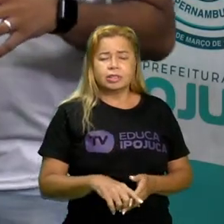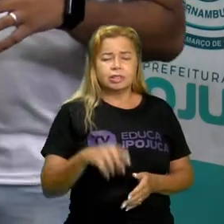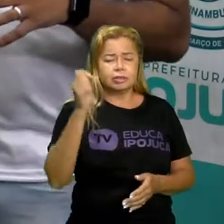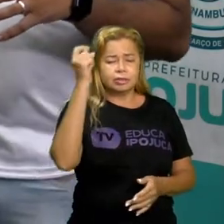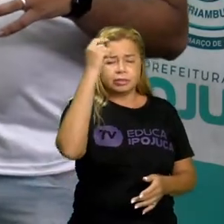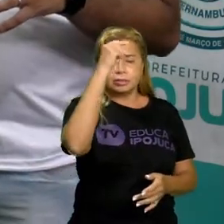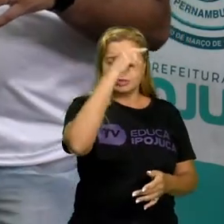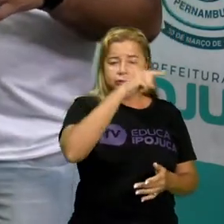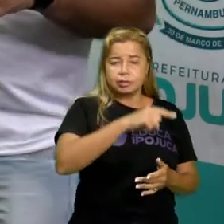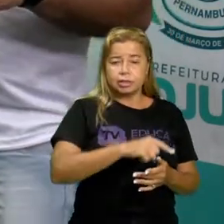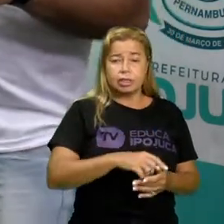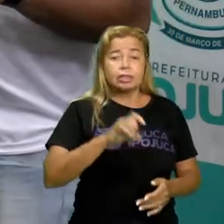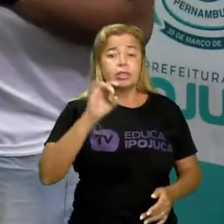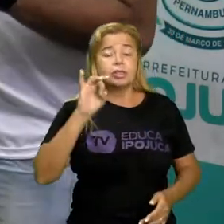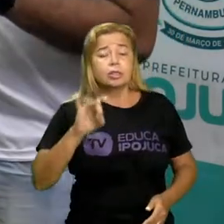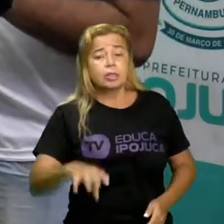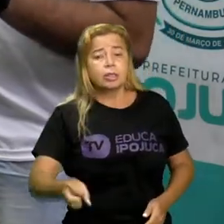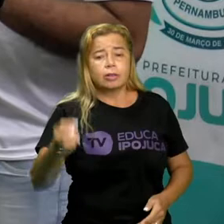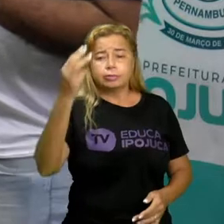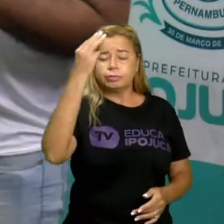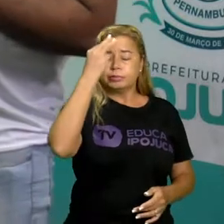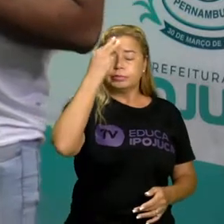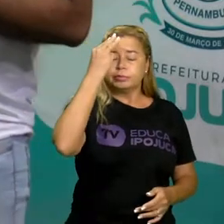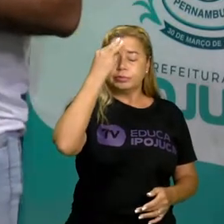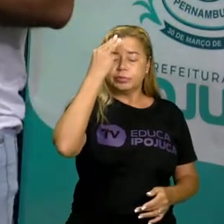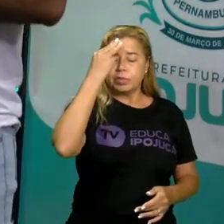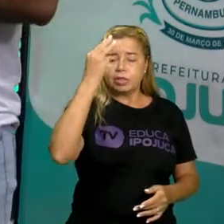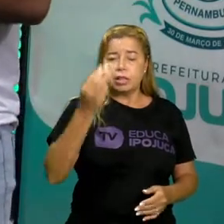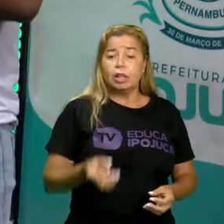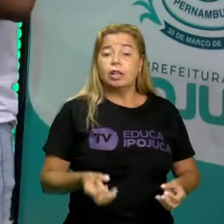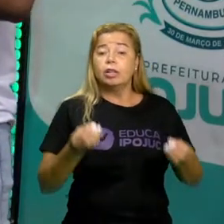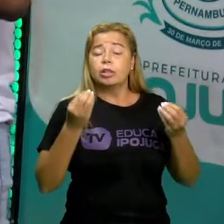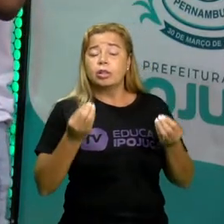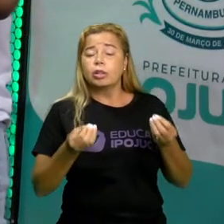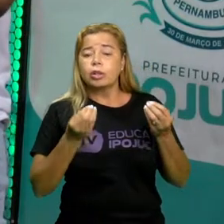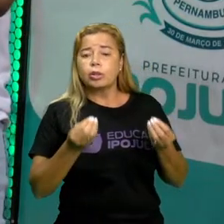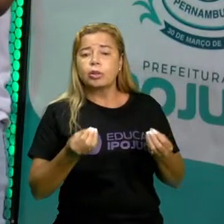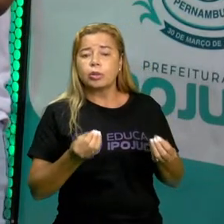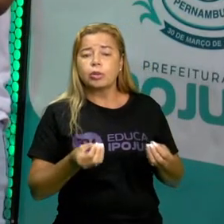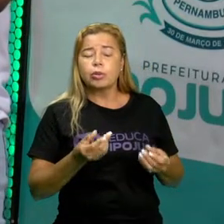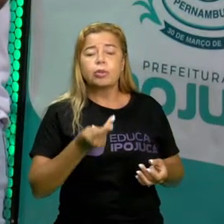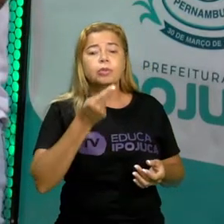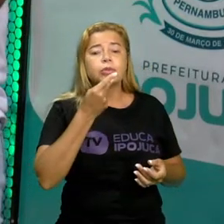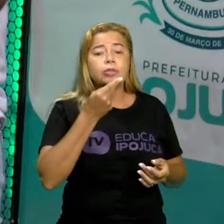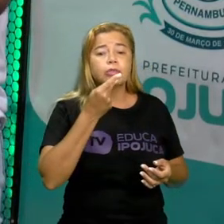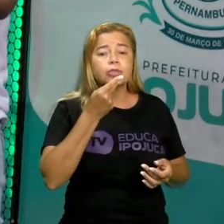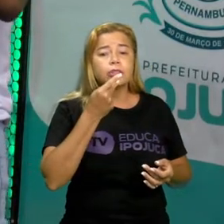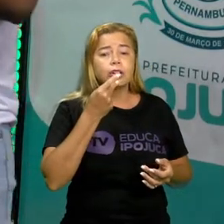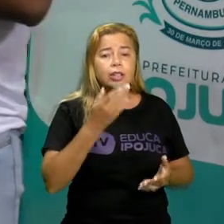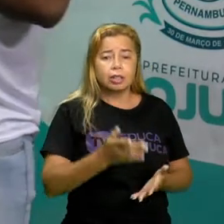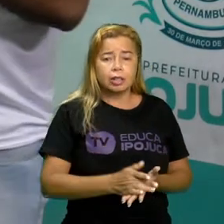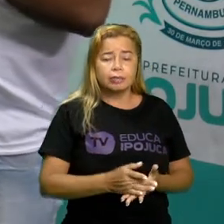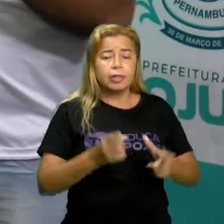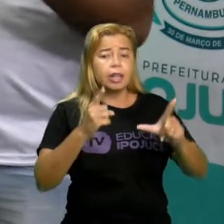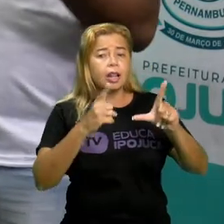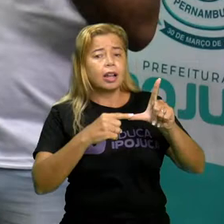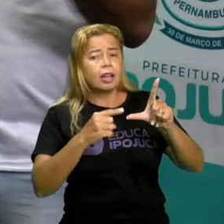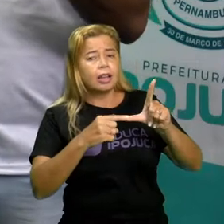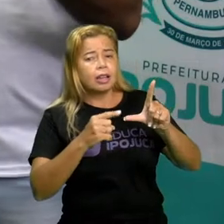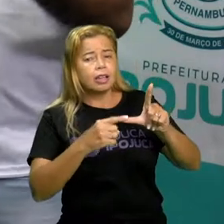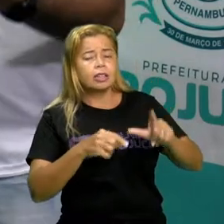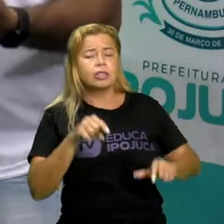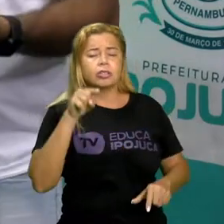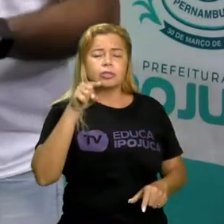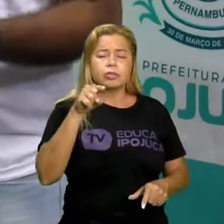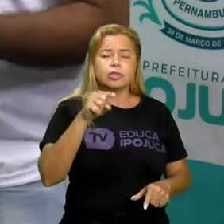você memorizar como que eu devo pronunciar cada uma dessas letras. Letras que já são